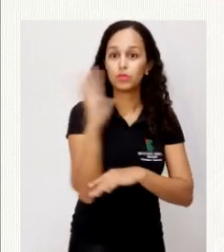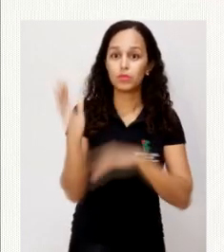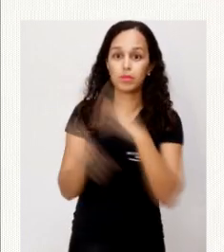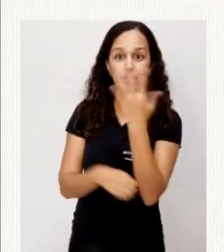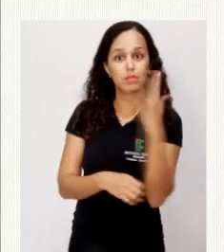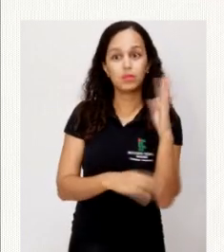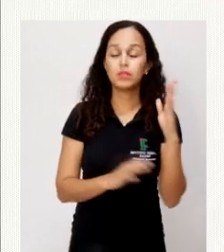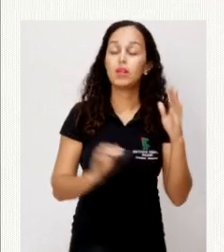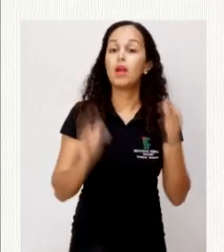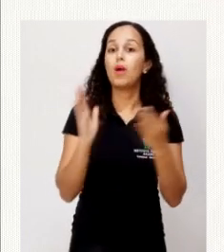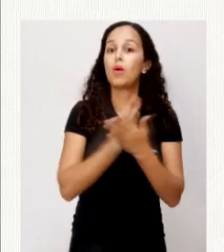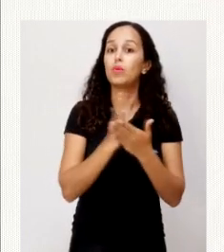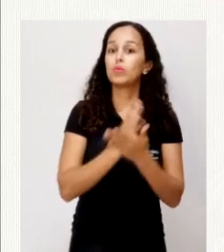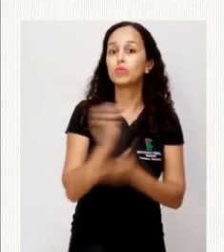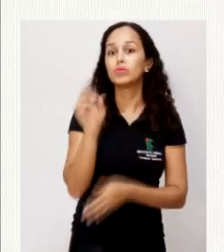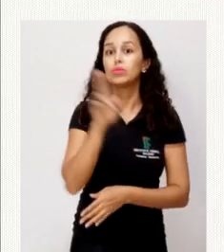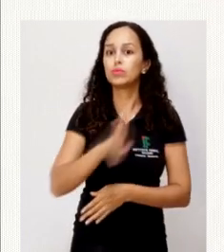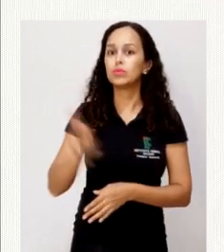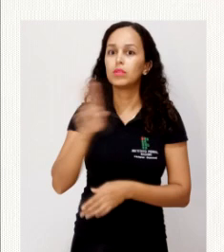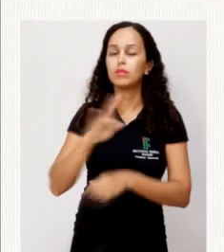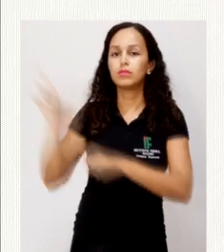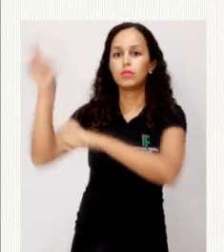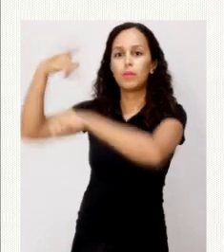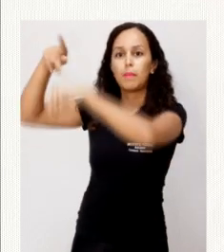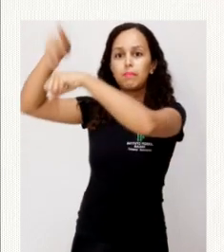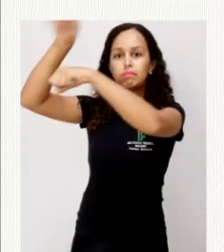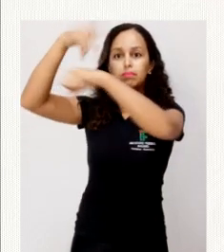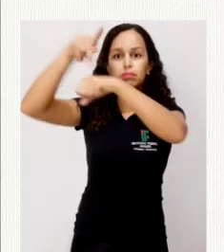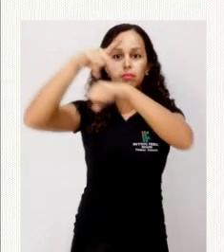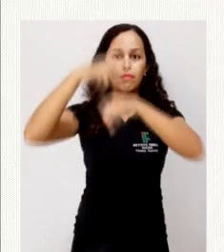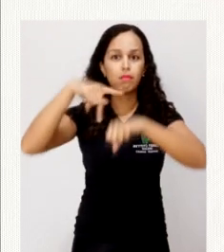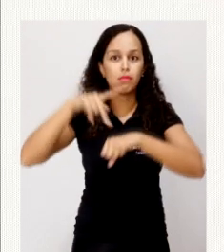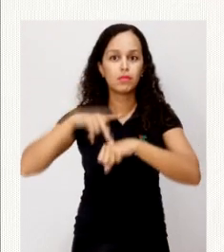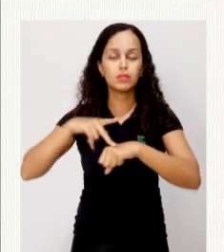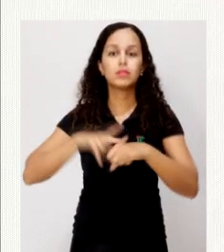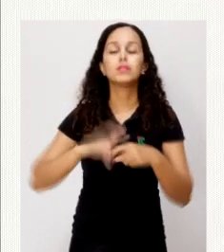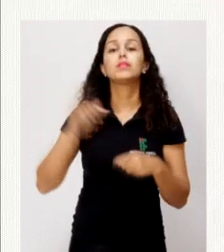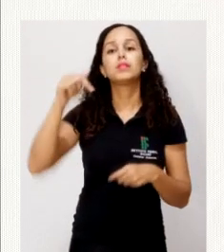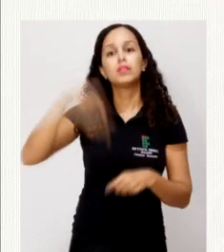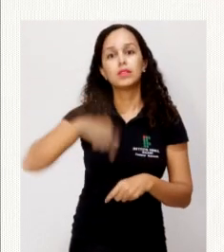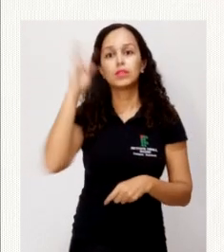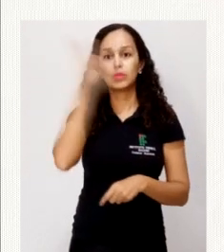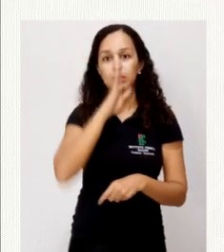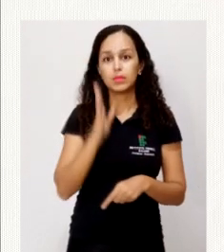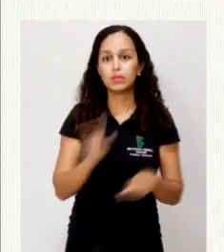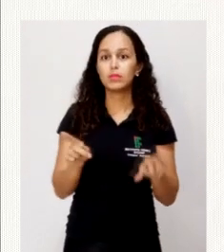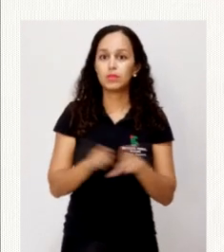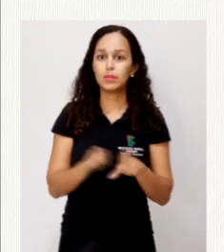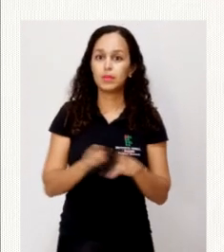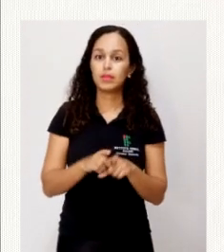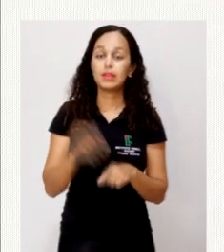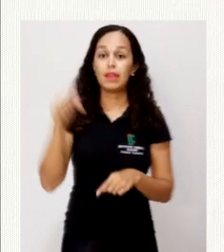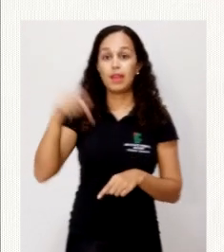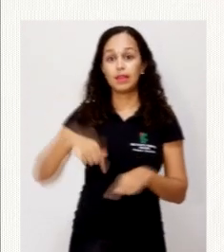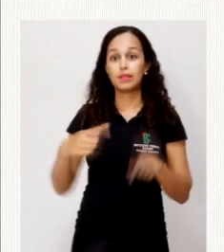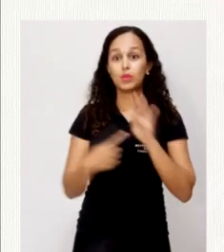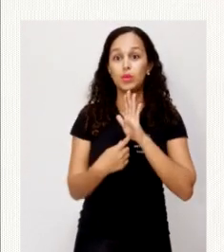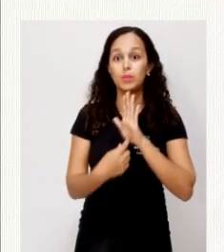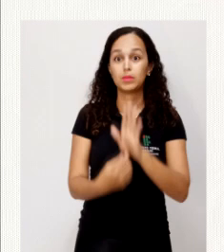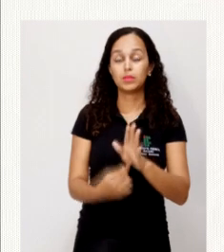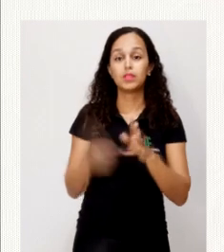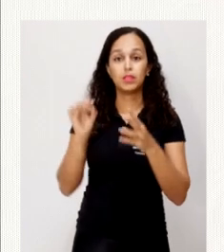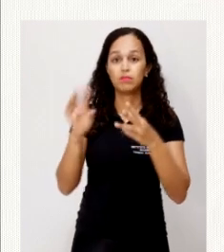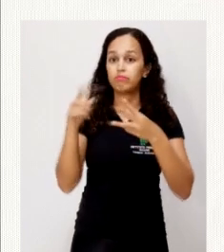deles são utilizados a nível internacional pela FAO, e aqui no Brasil nós utilizamos o acrônimo PANCS. Então, aqui eu coloquei